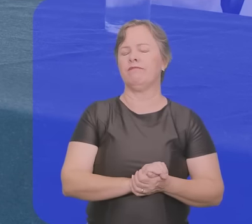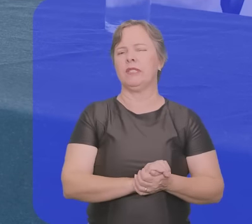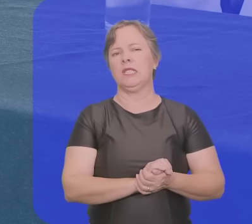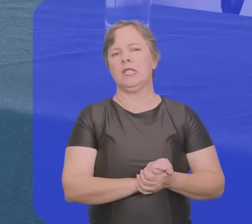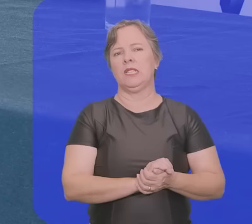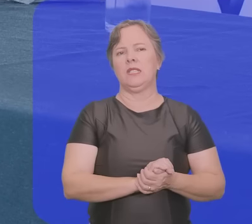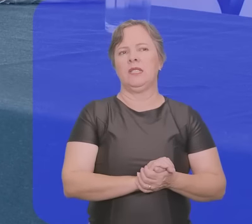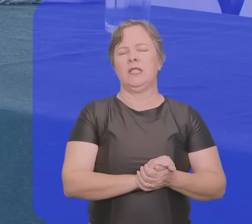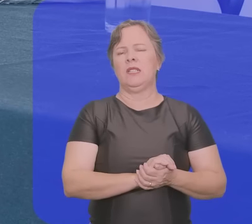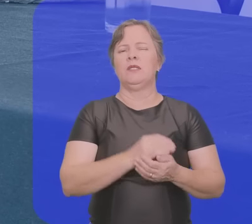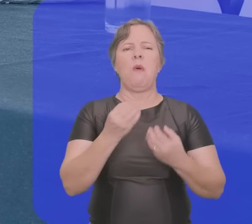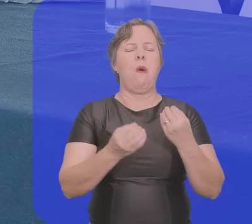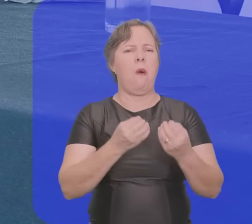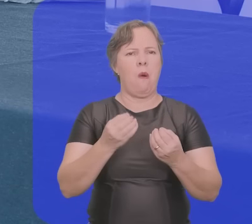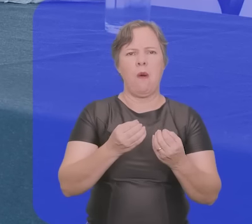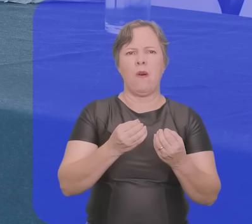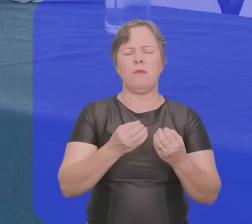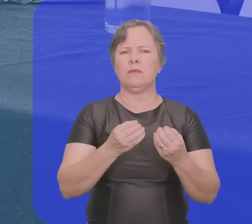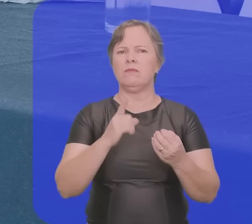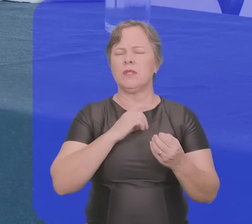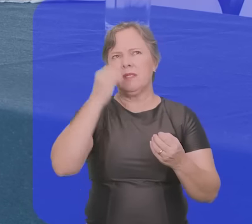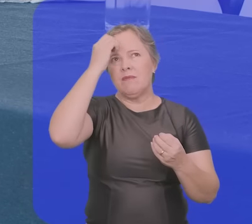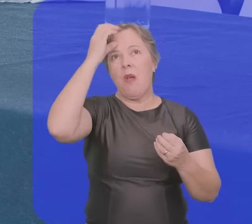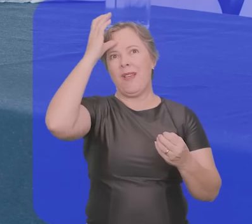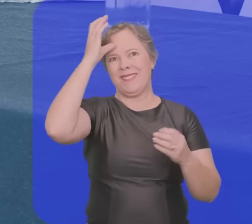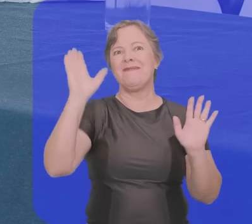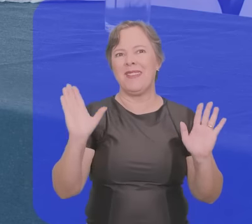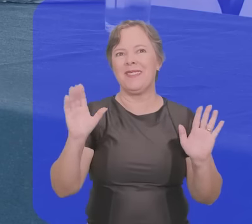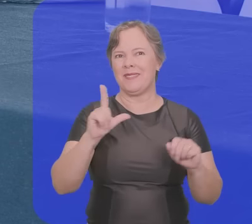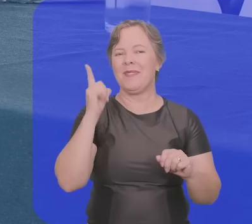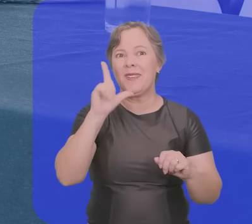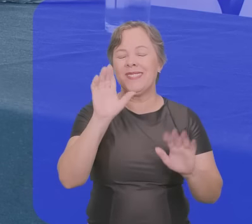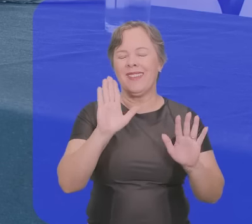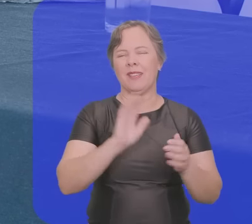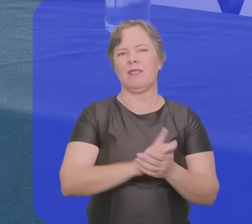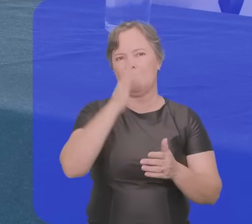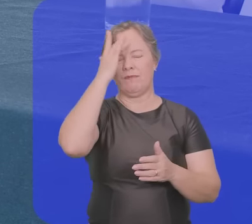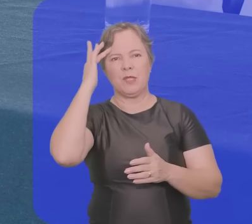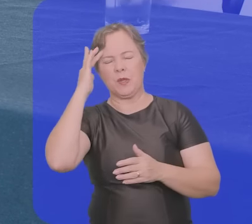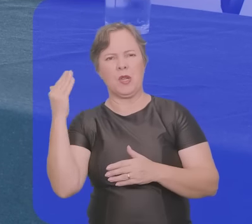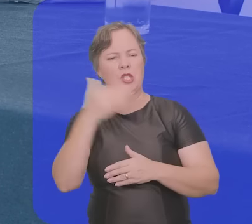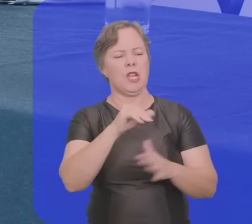de adquirir conhecimento, um exemplo que a gente estava falando, né? Alguém chega numa loja e pergunta se tem algum